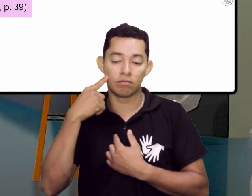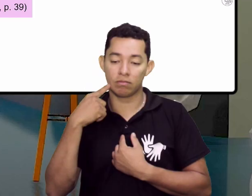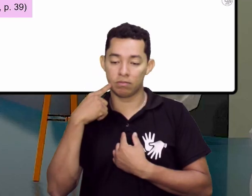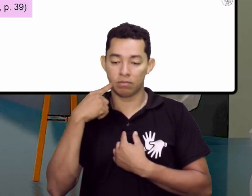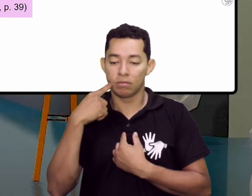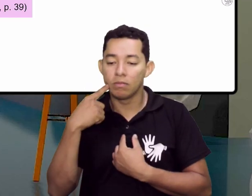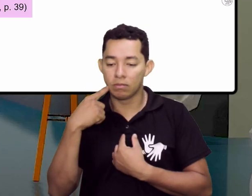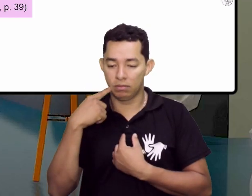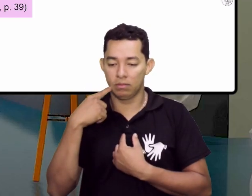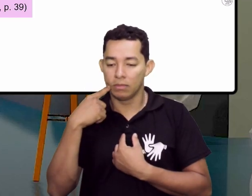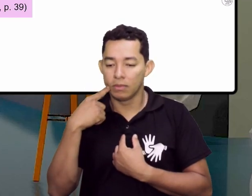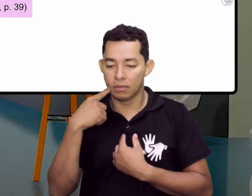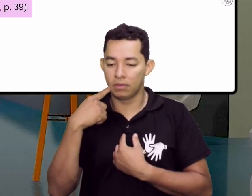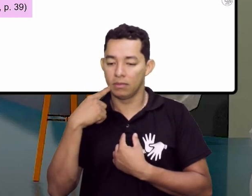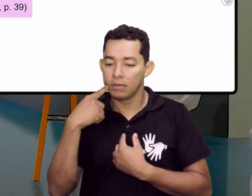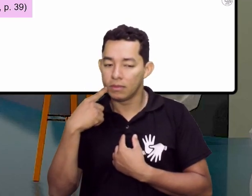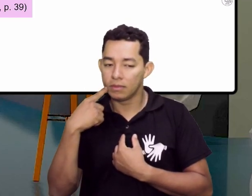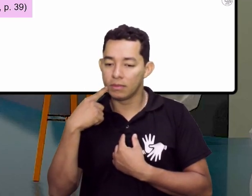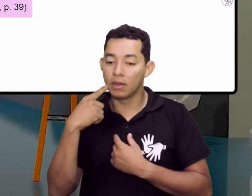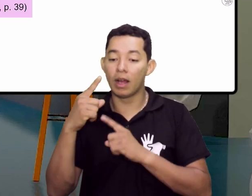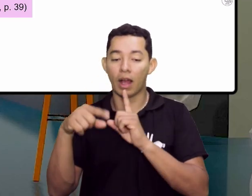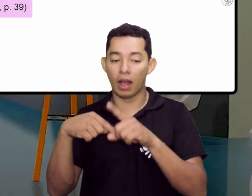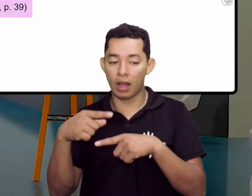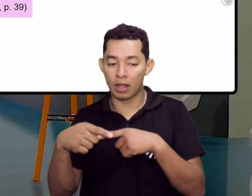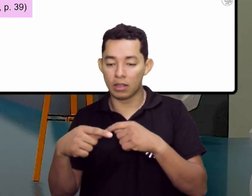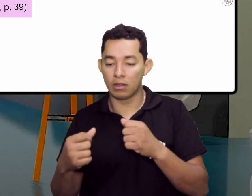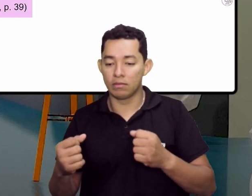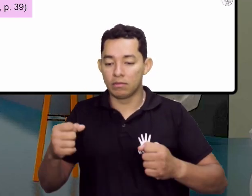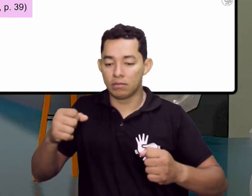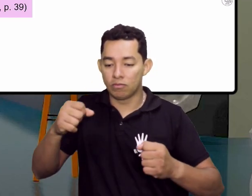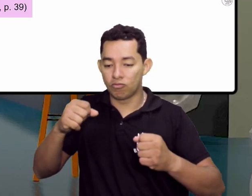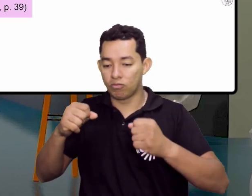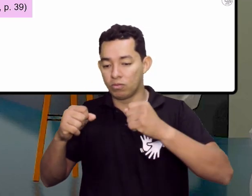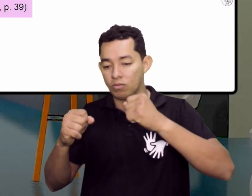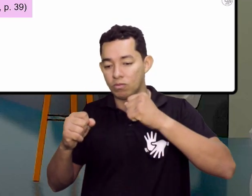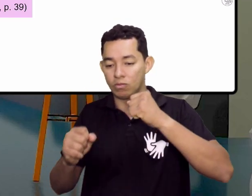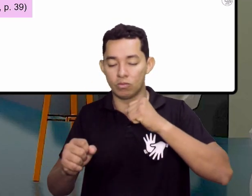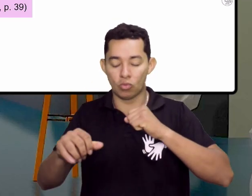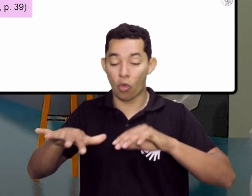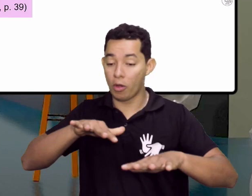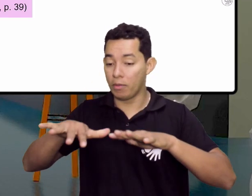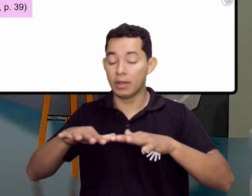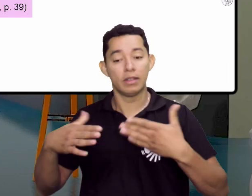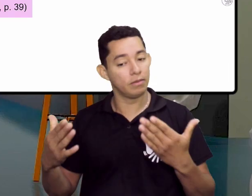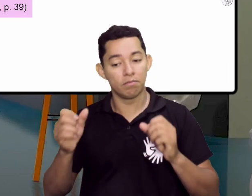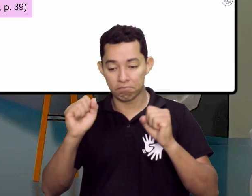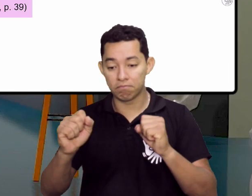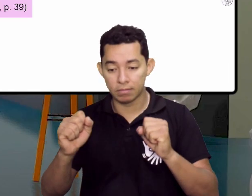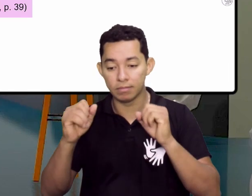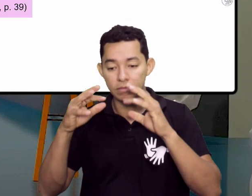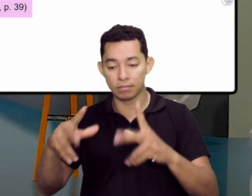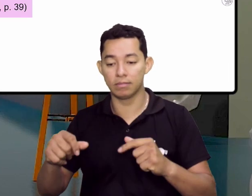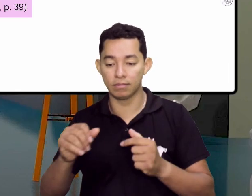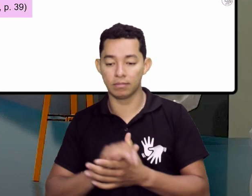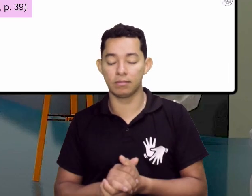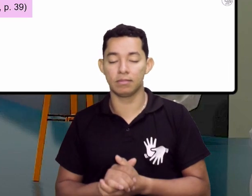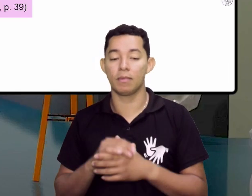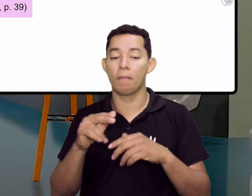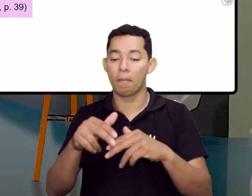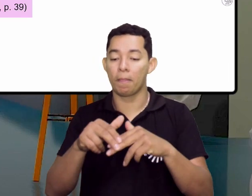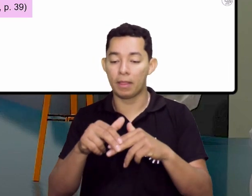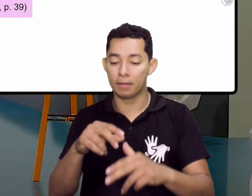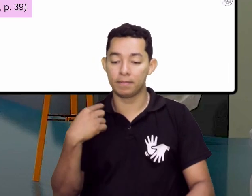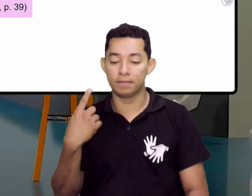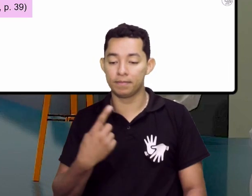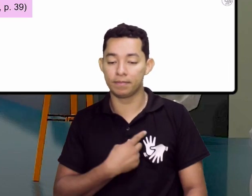Tchan, tchan, tchan. Né? Aí depois começa a mexer o corpo. Então, vale tudo. Por isso que a gente